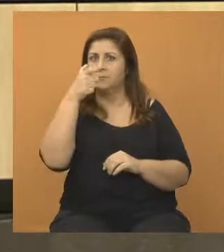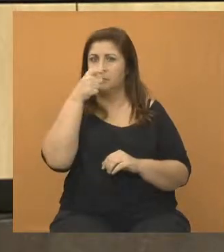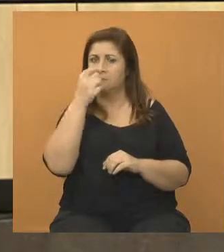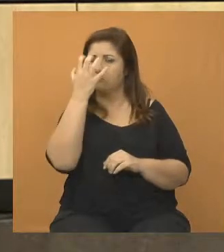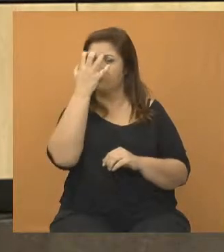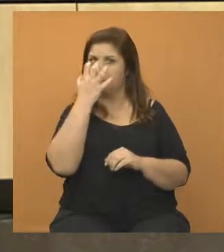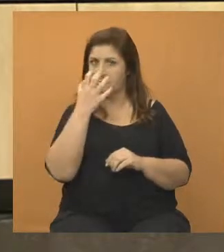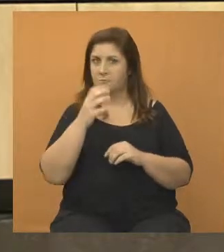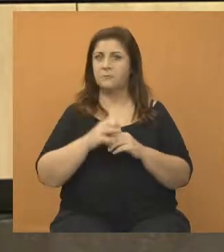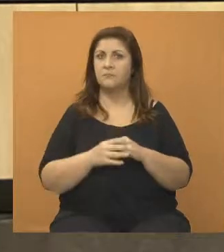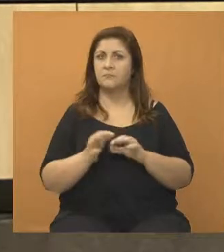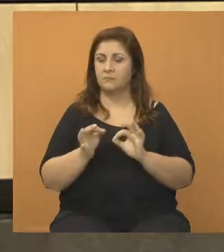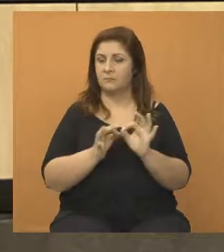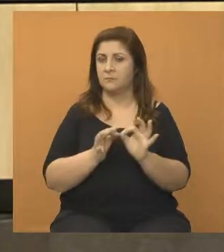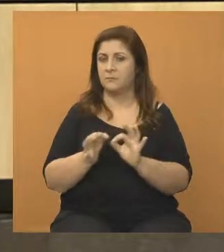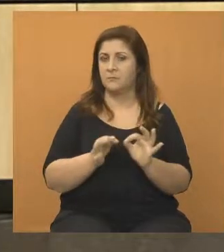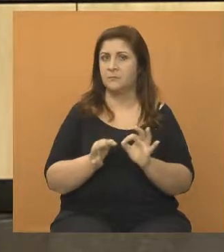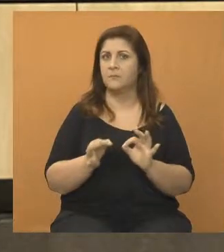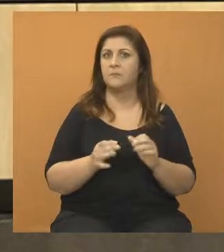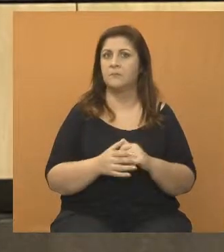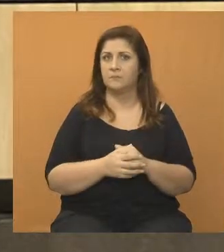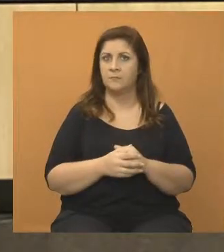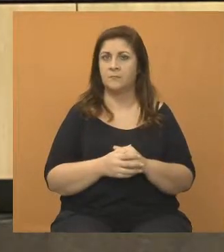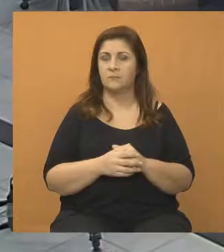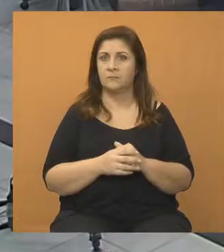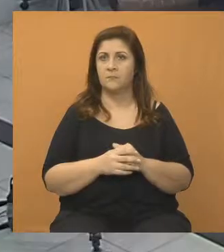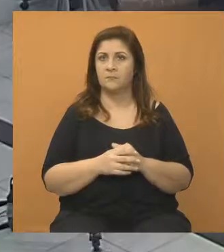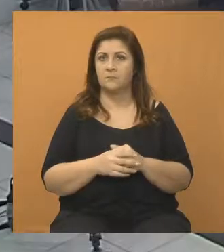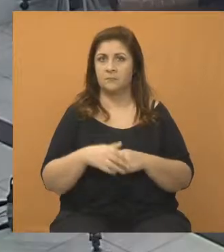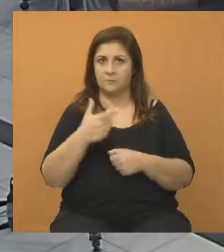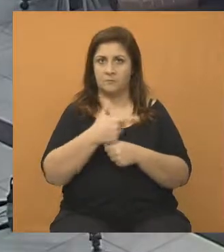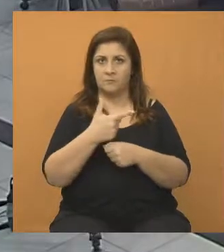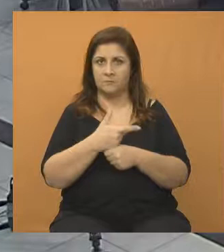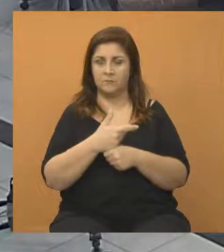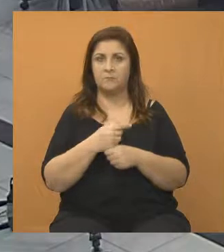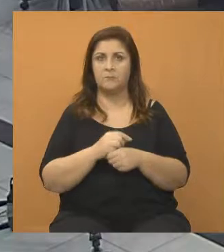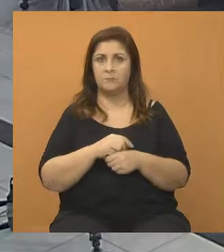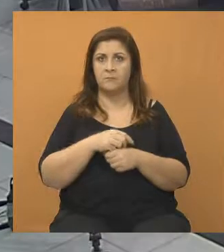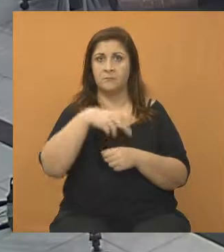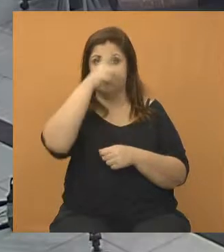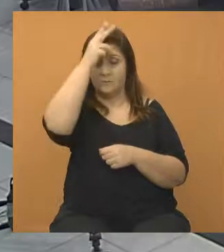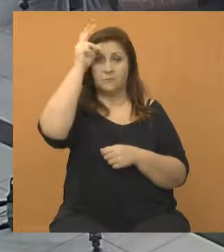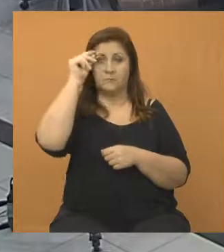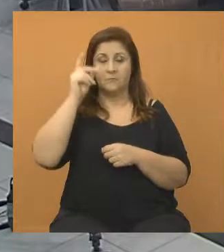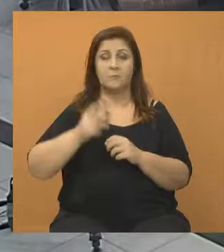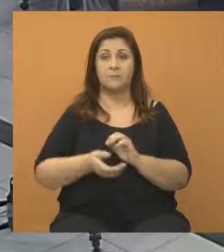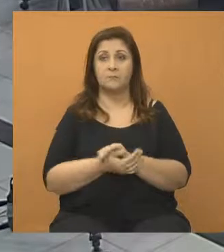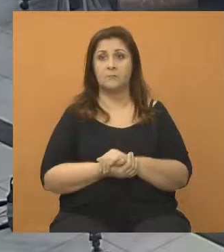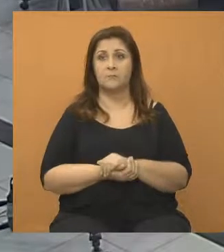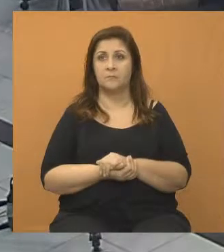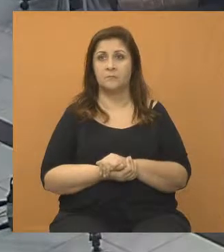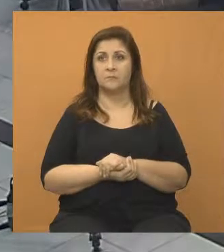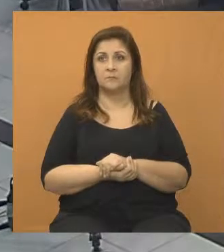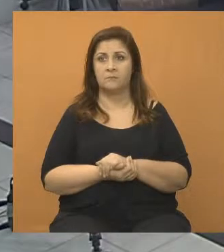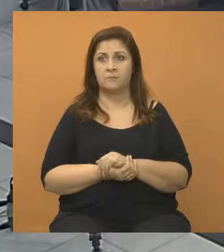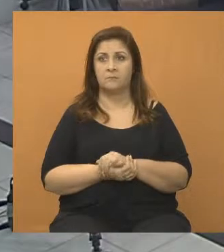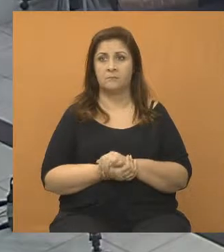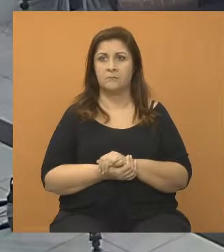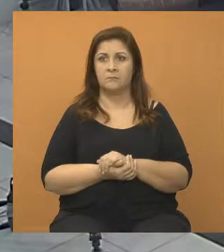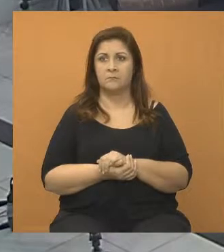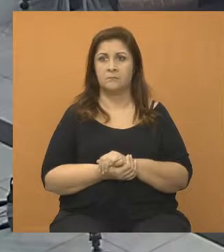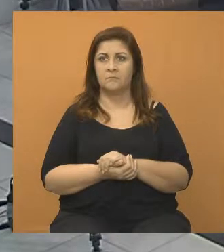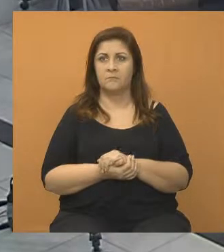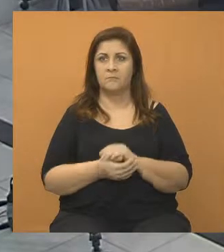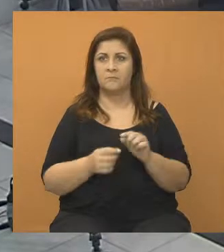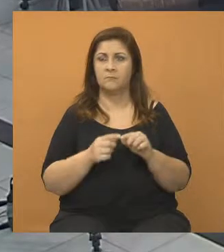vem trabalhando os gestores do Poder Executivo, mas eu vou